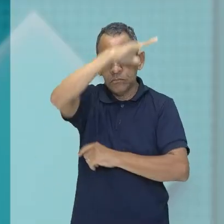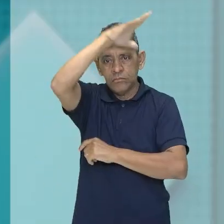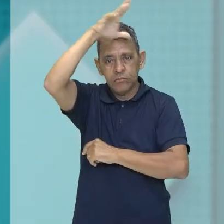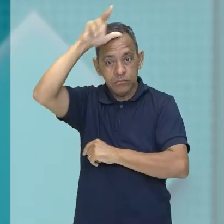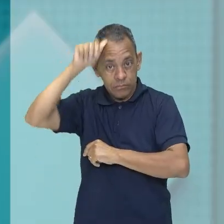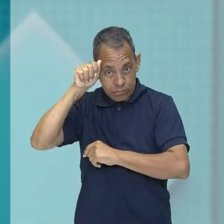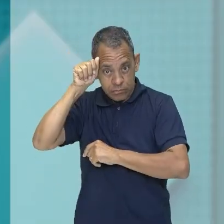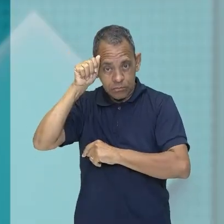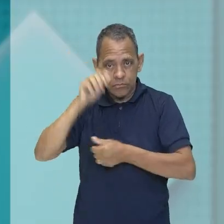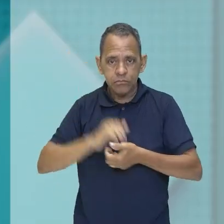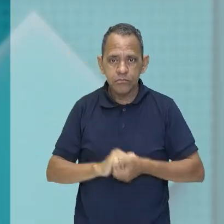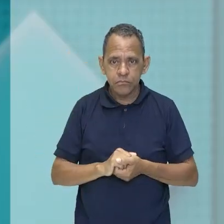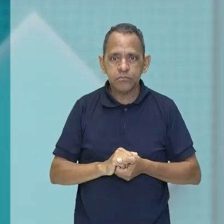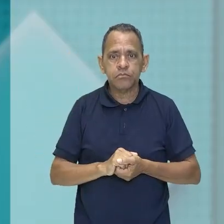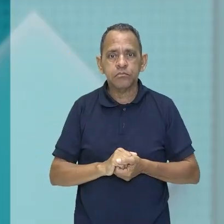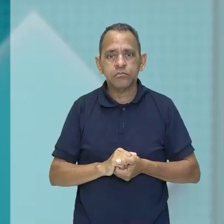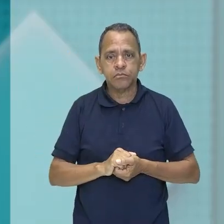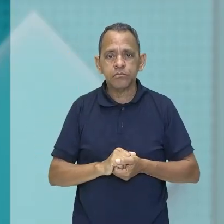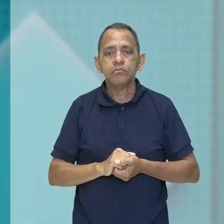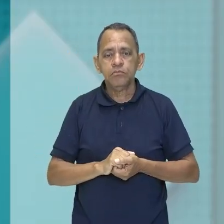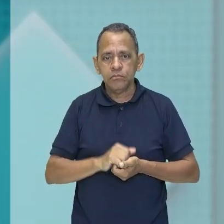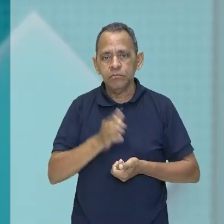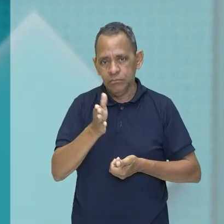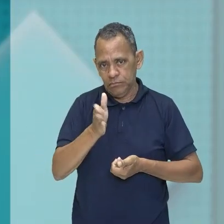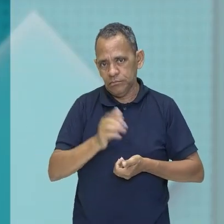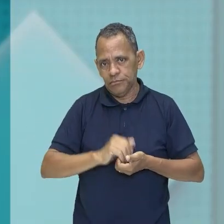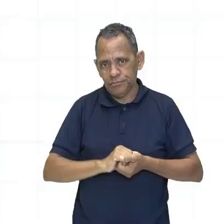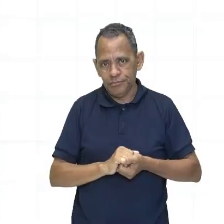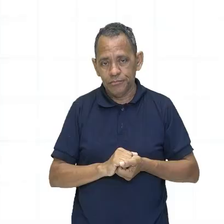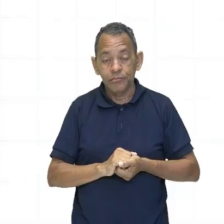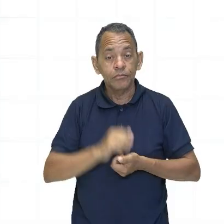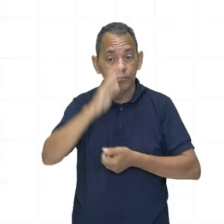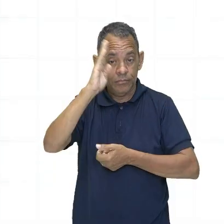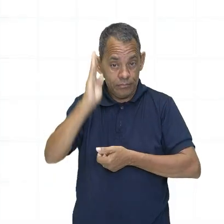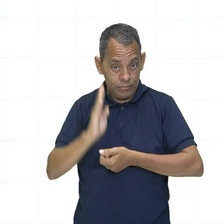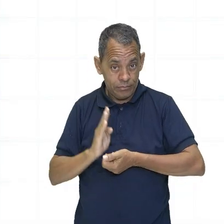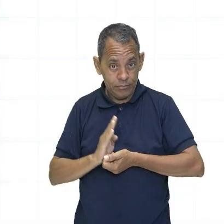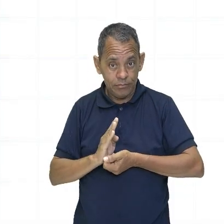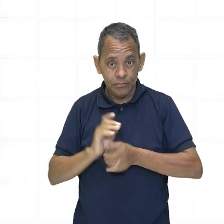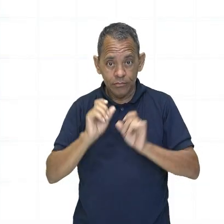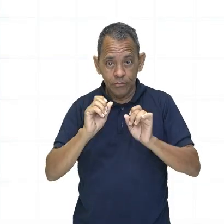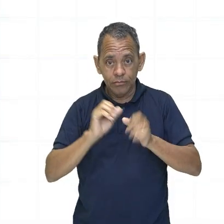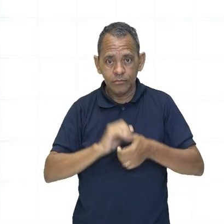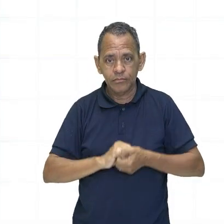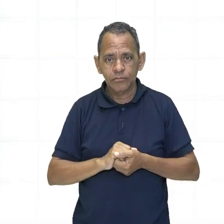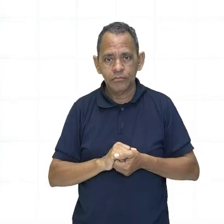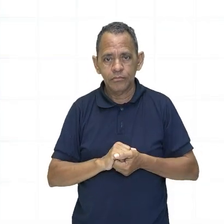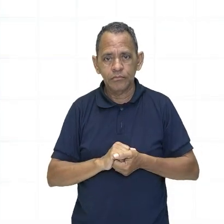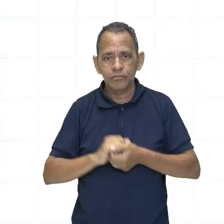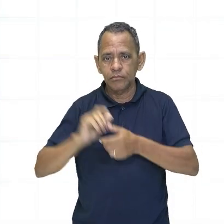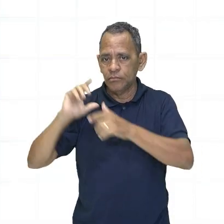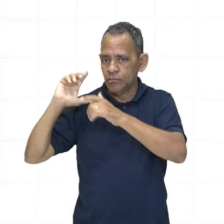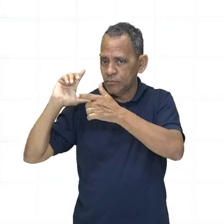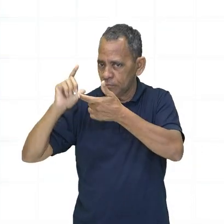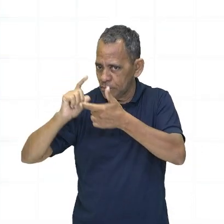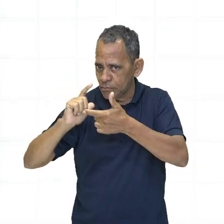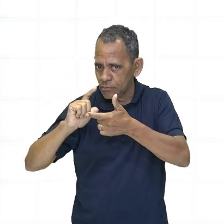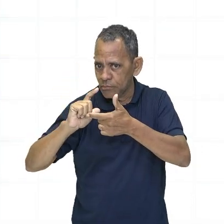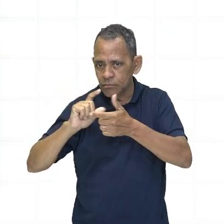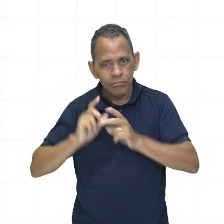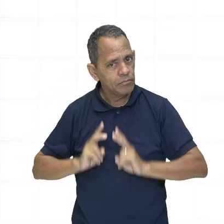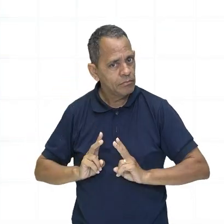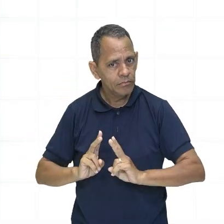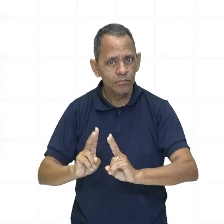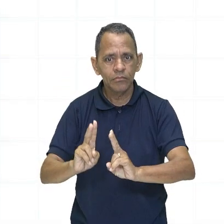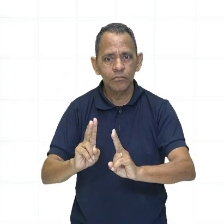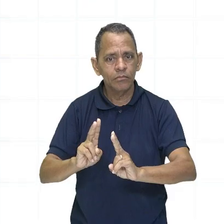que também vocês já dançaram. Bem, no Brasil, a tradição manteve-se no